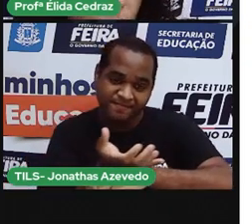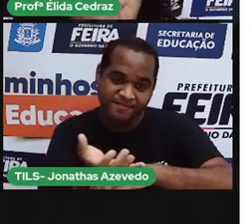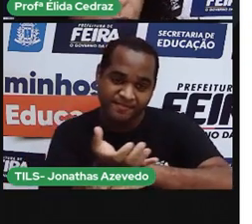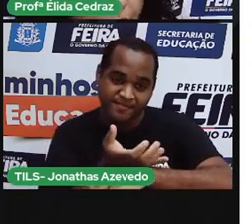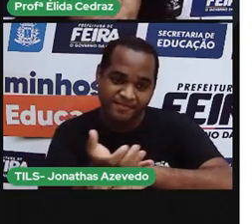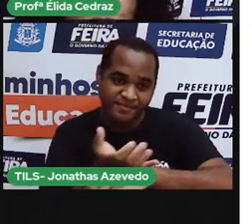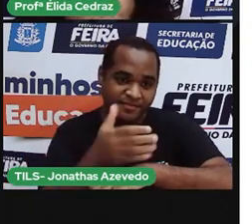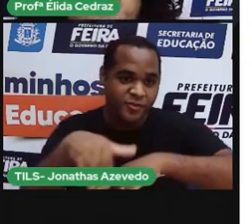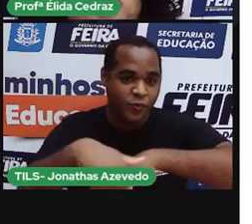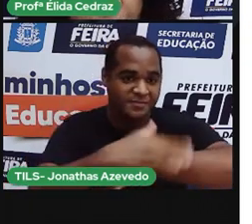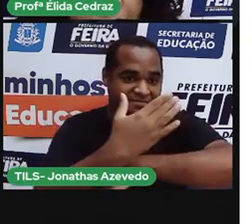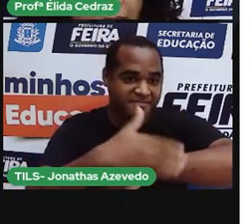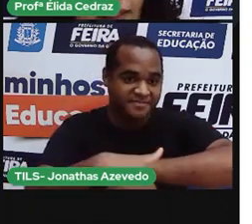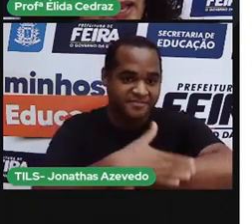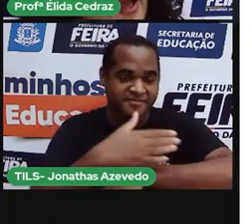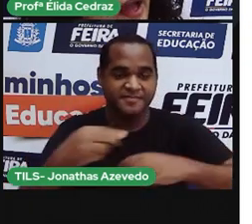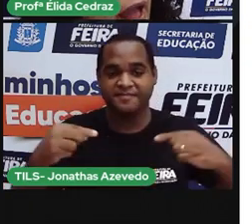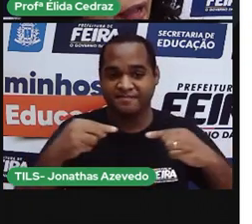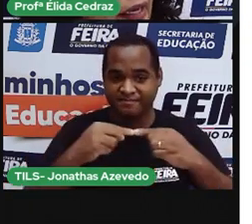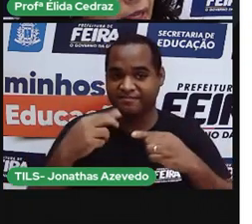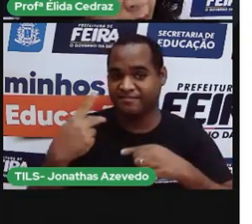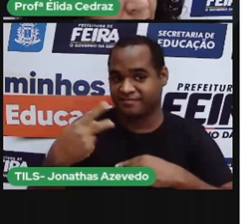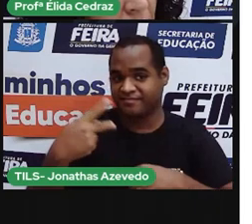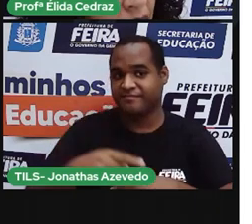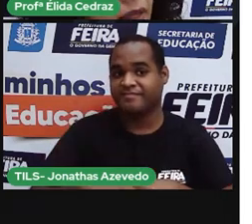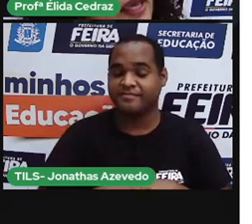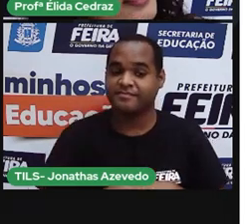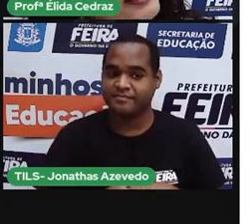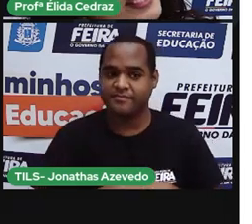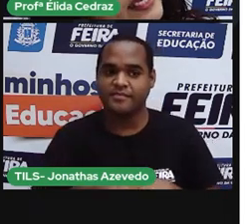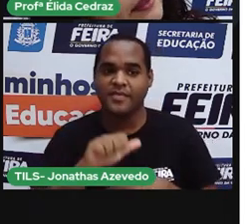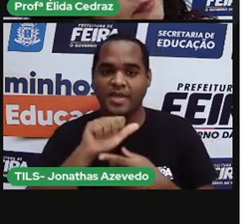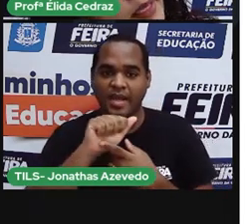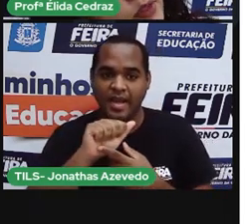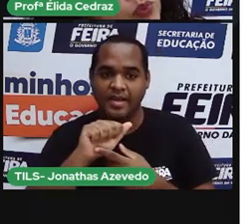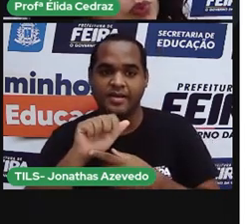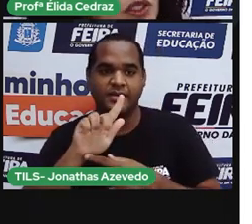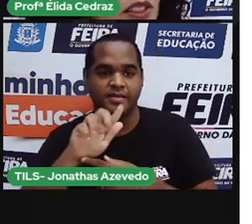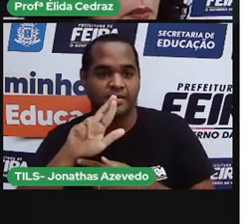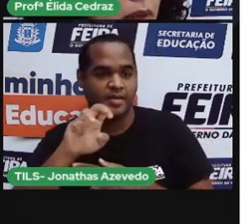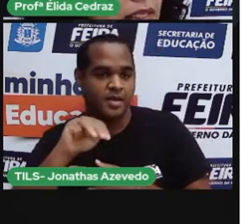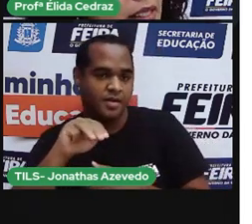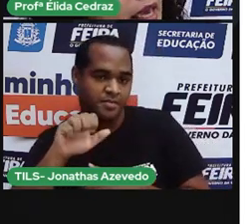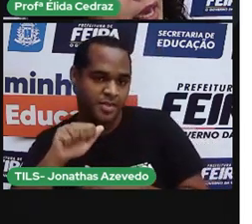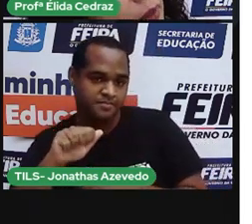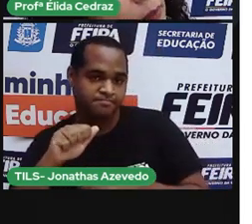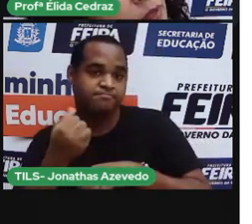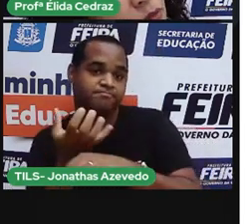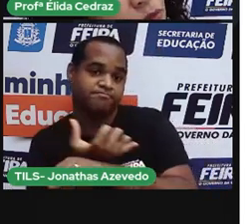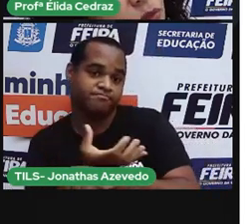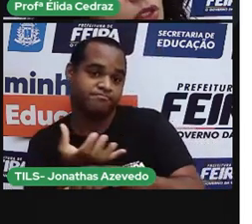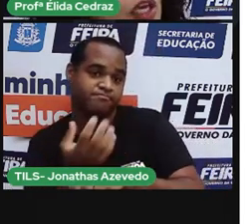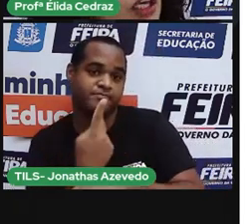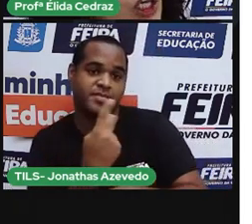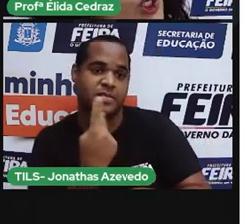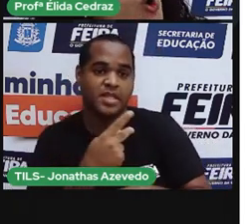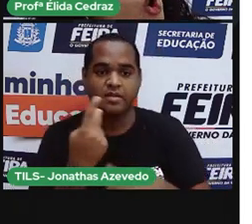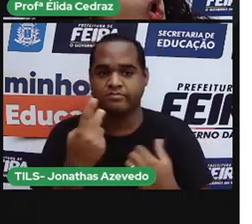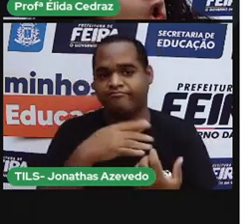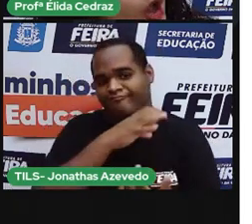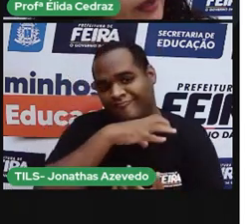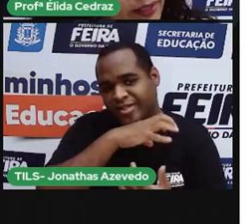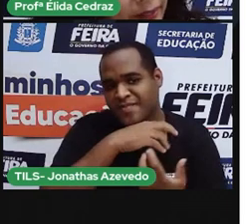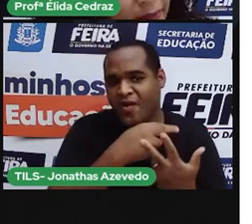dá na rua que a gente planta. A grama é alimento dos animais herbívoros.